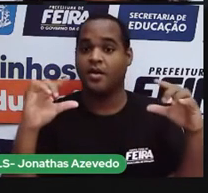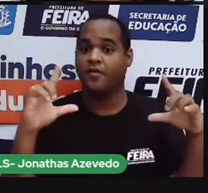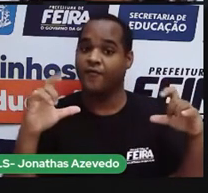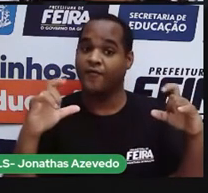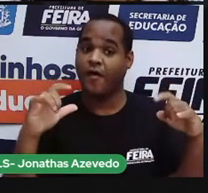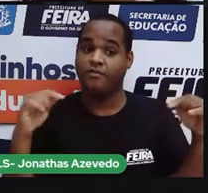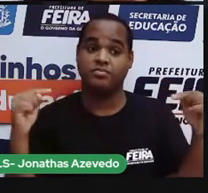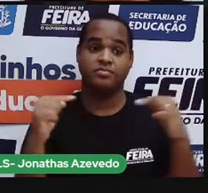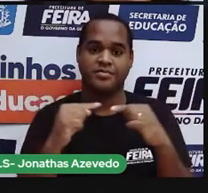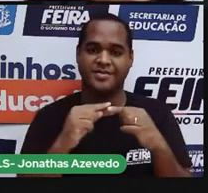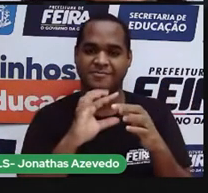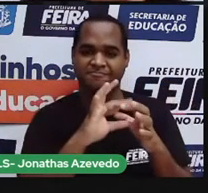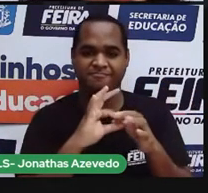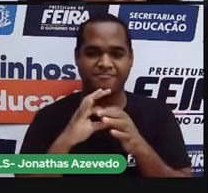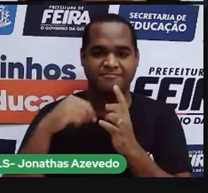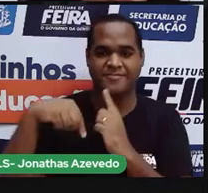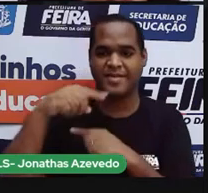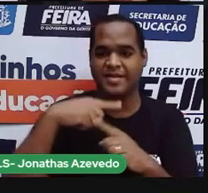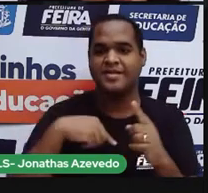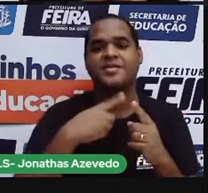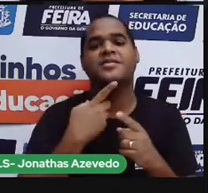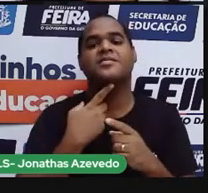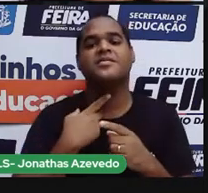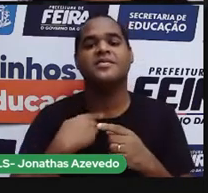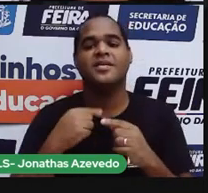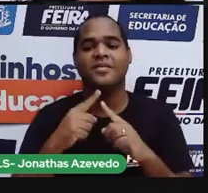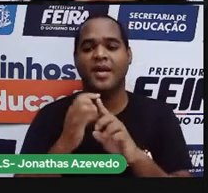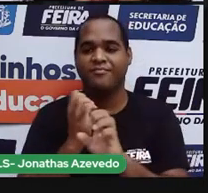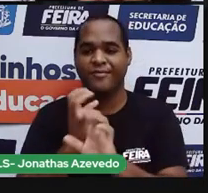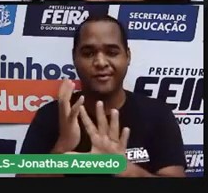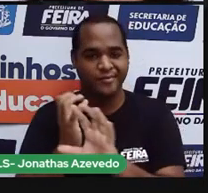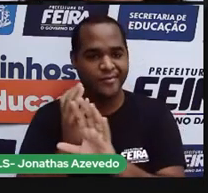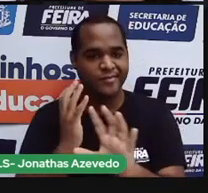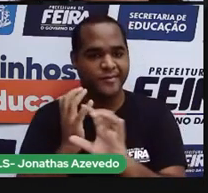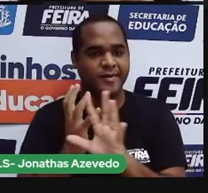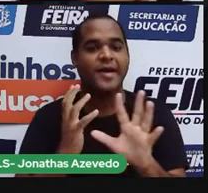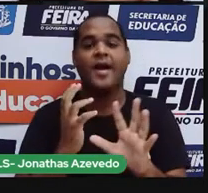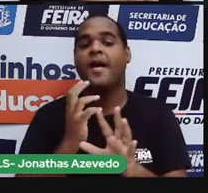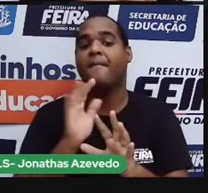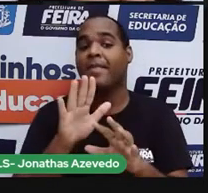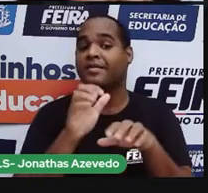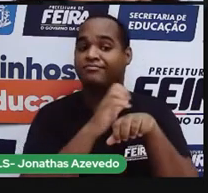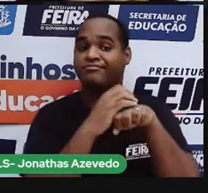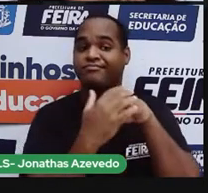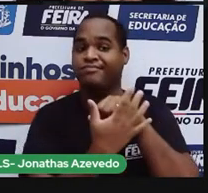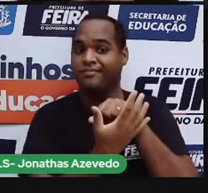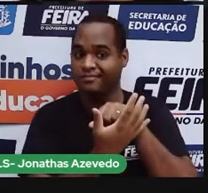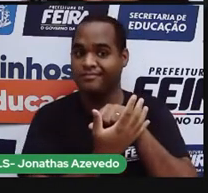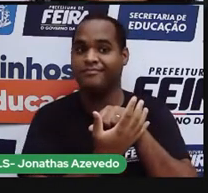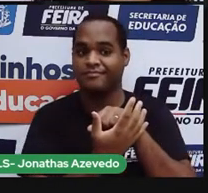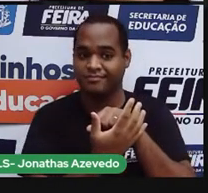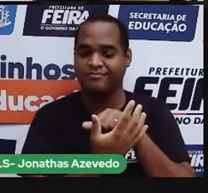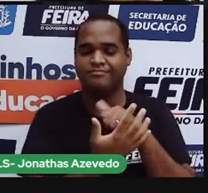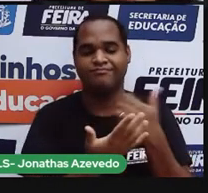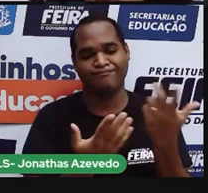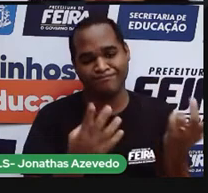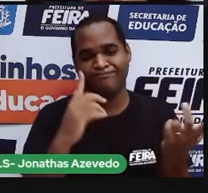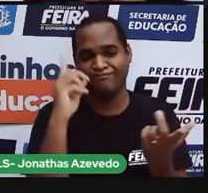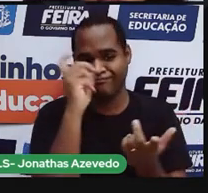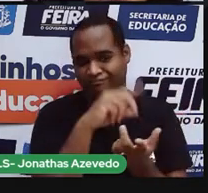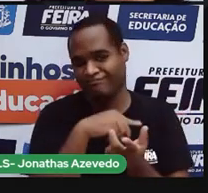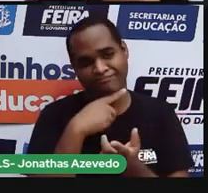bonitas. Dá vontade de ir no desfile. Mas, devido à pandemia, nós não